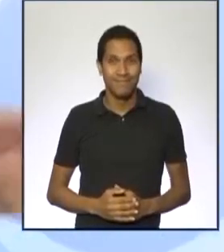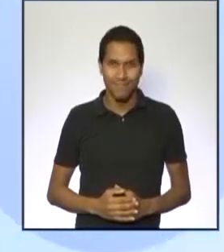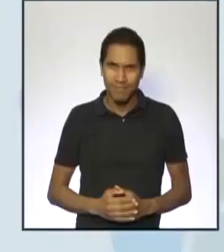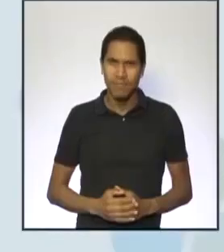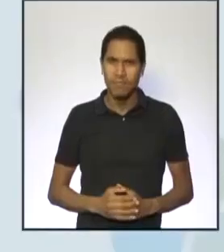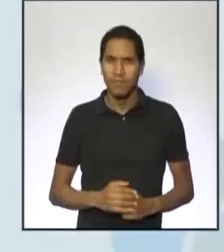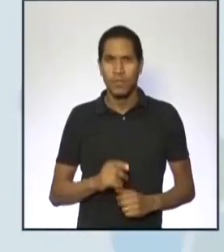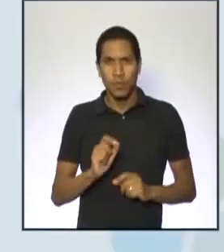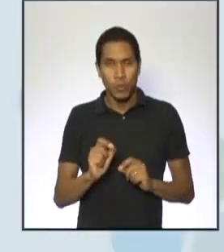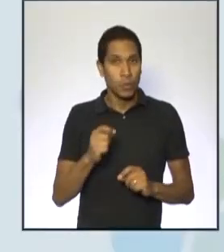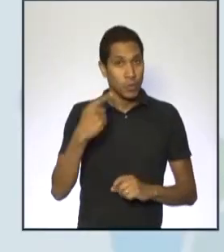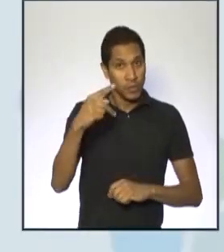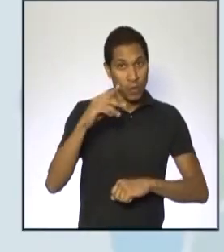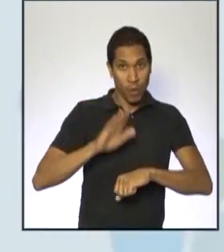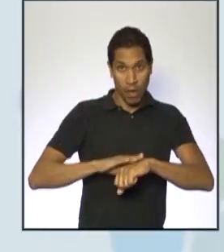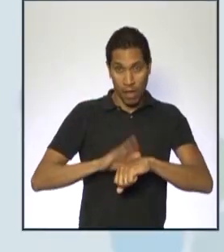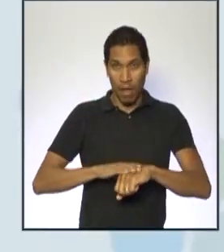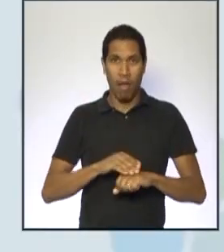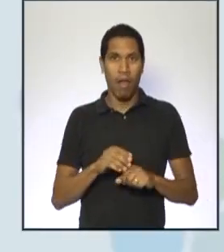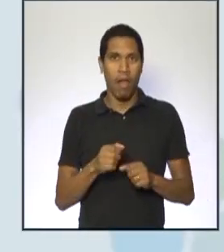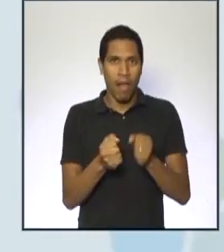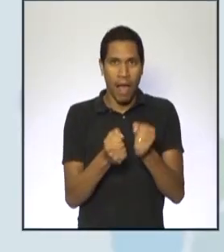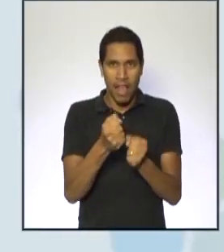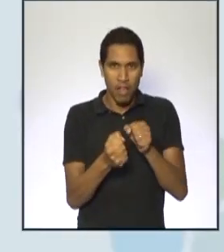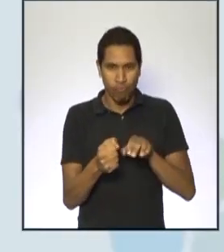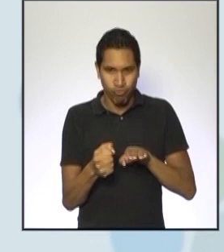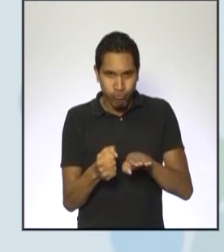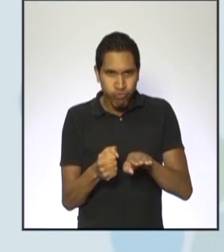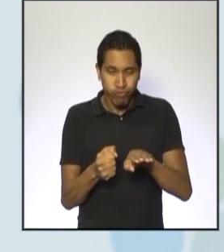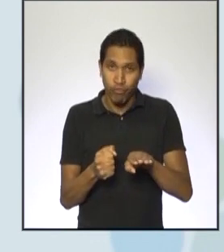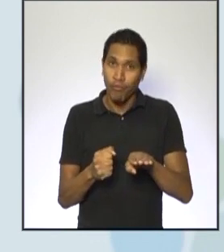vocês façam o carrinho de vocês, que a gente